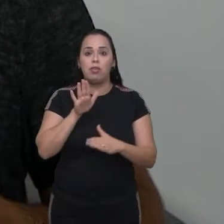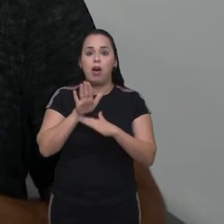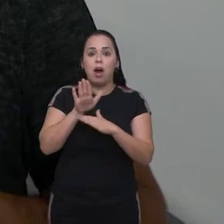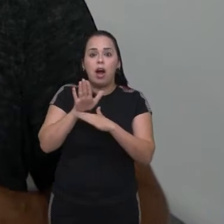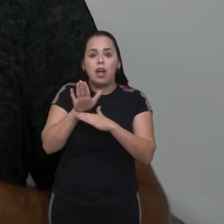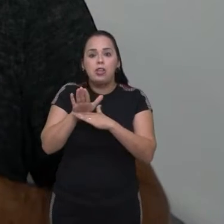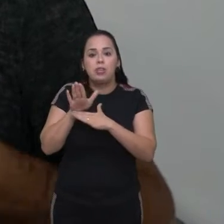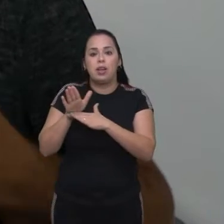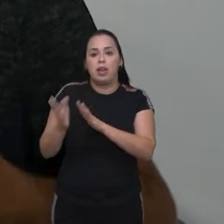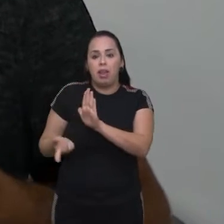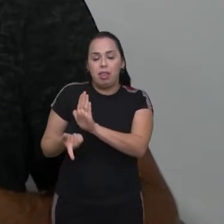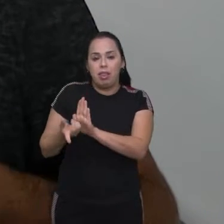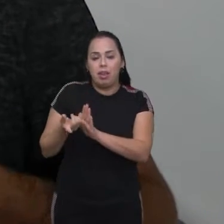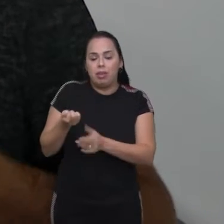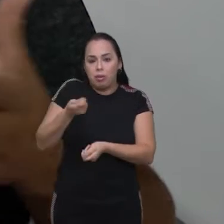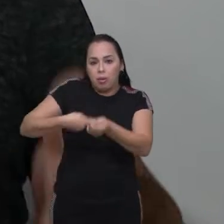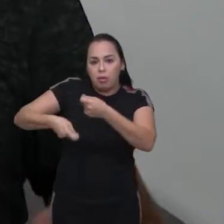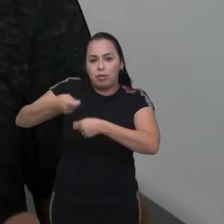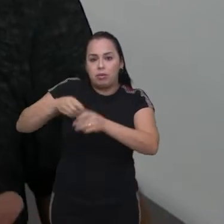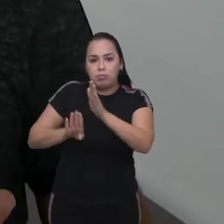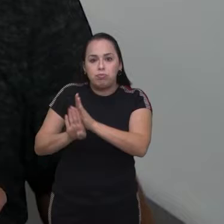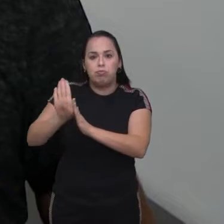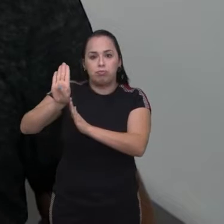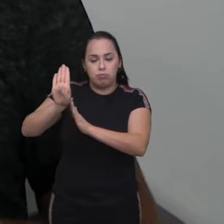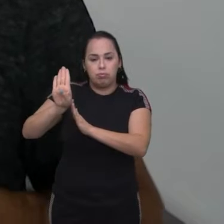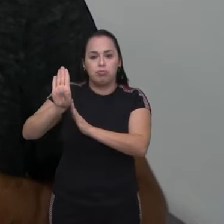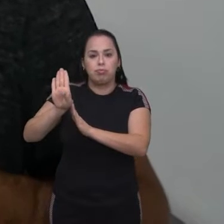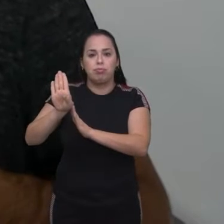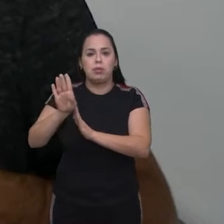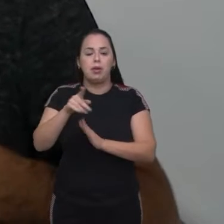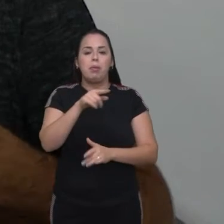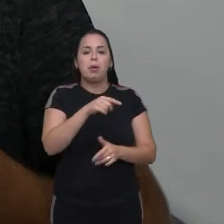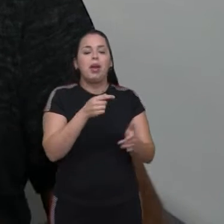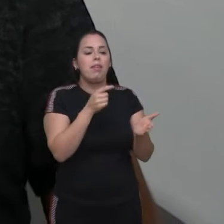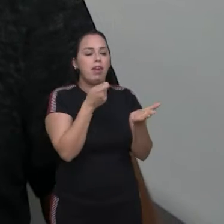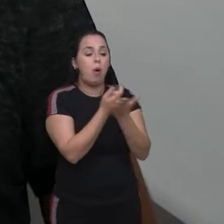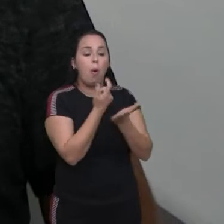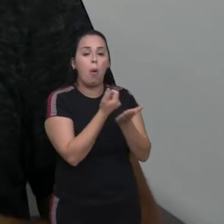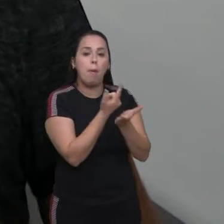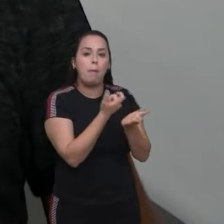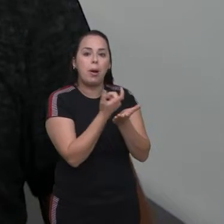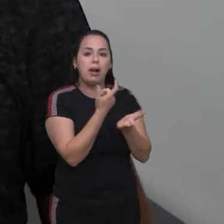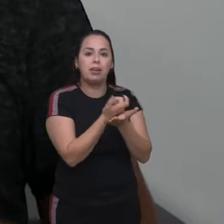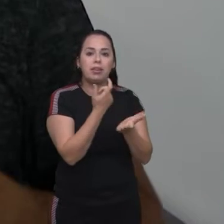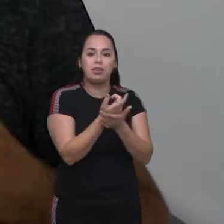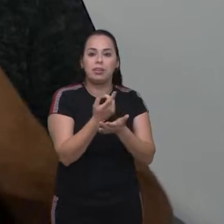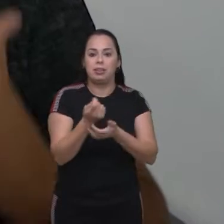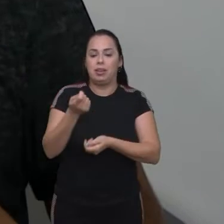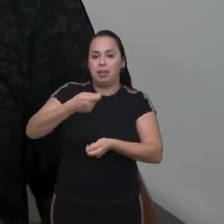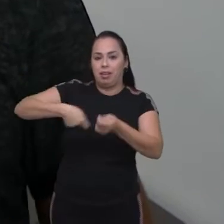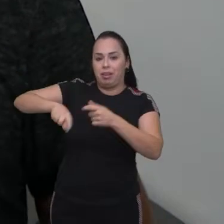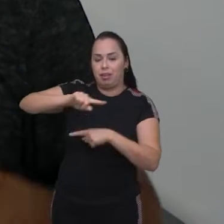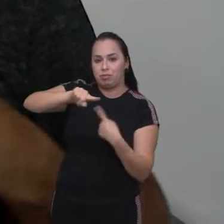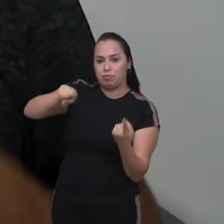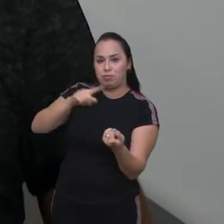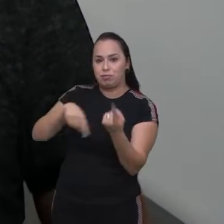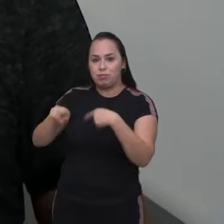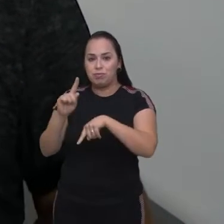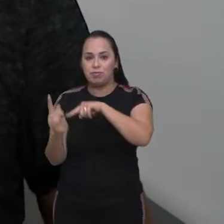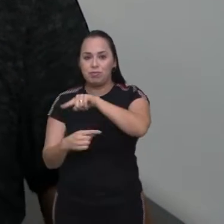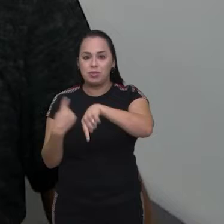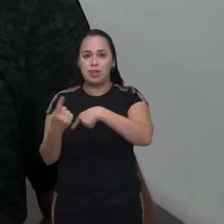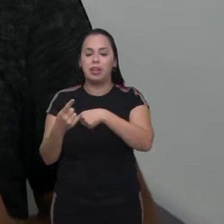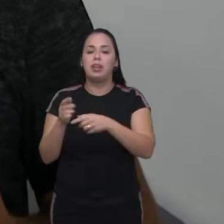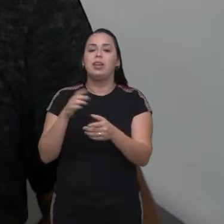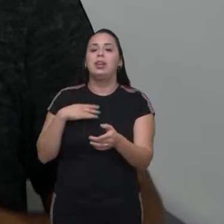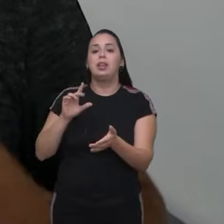vão economicamente estar mais ativos ainda, né? Então, acabam contribuindo, fazendo suas compras, isso vai movimentar o comércio,